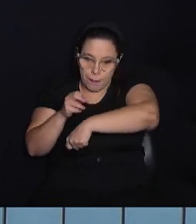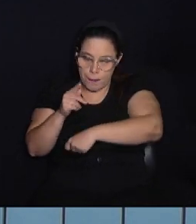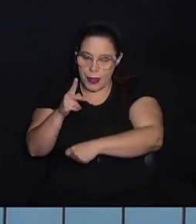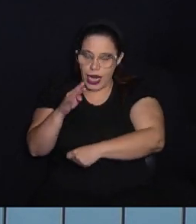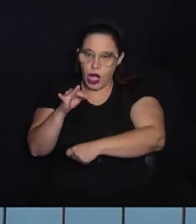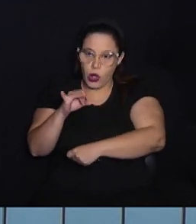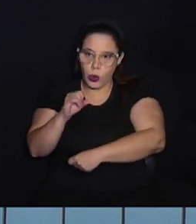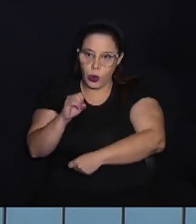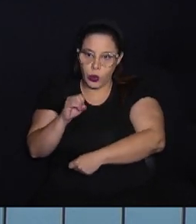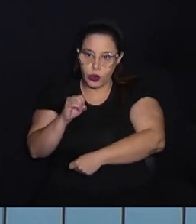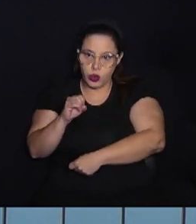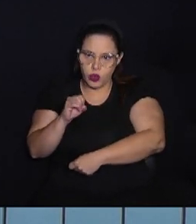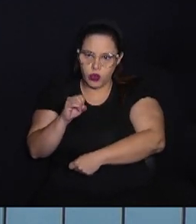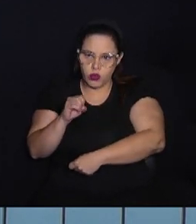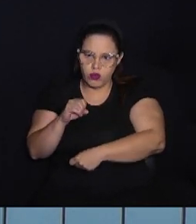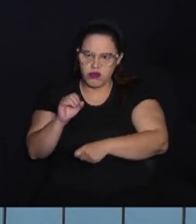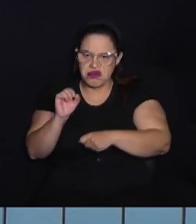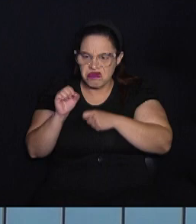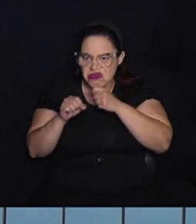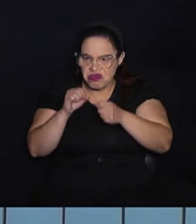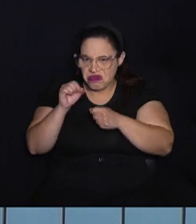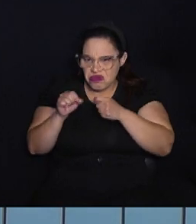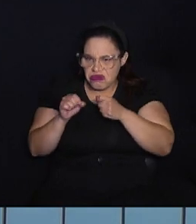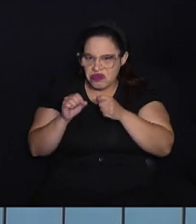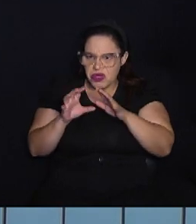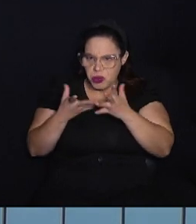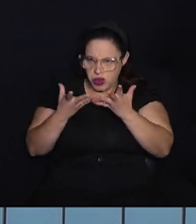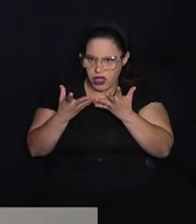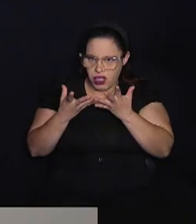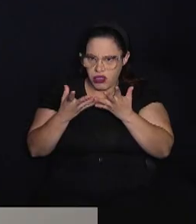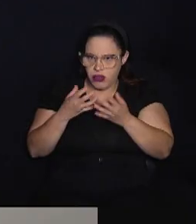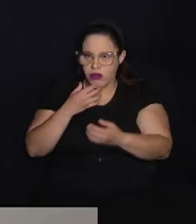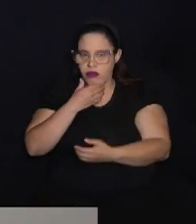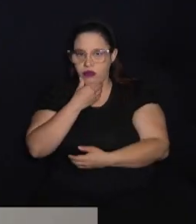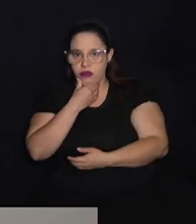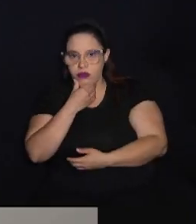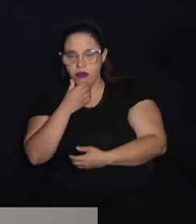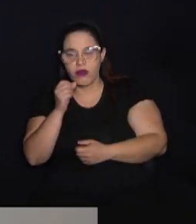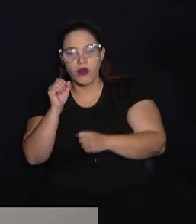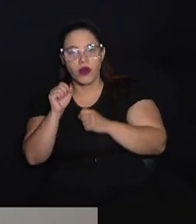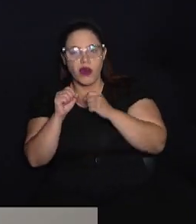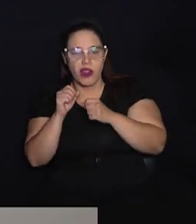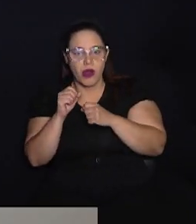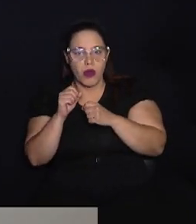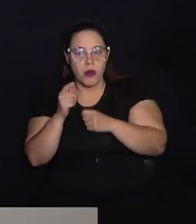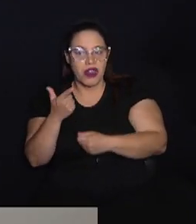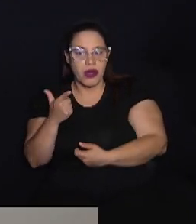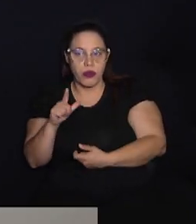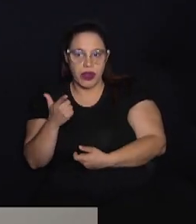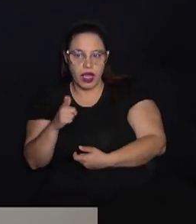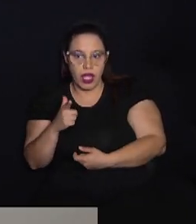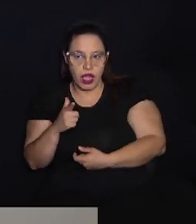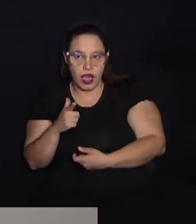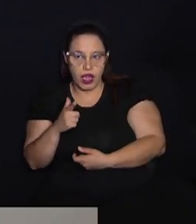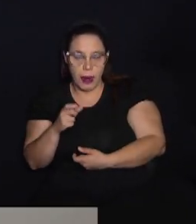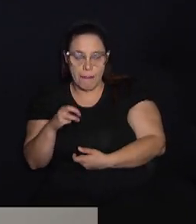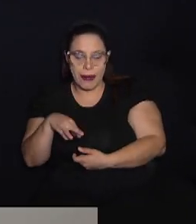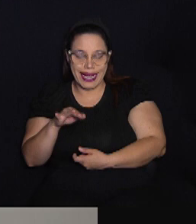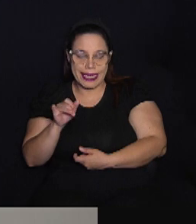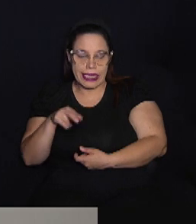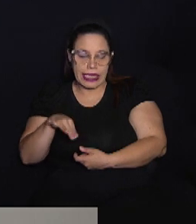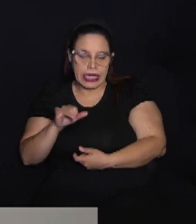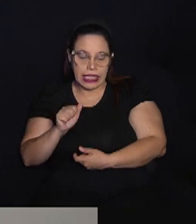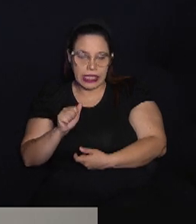nos pelos, ele também leva a isso? Como tem a ausência da